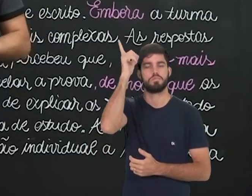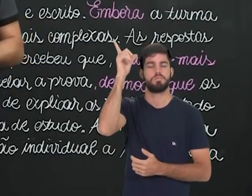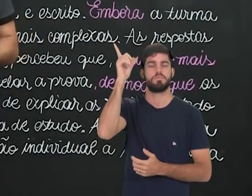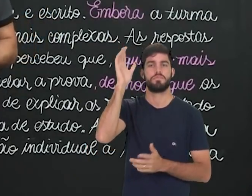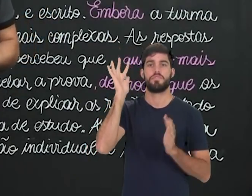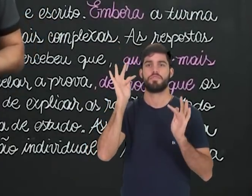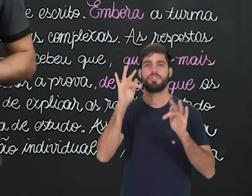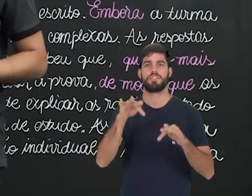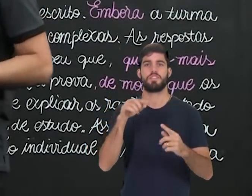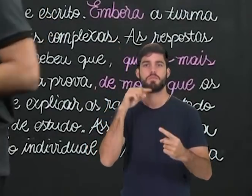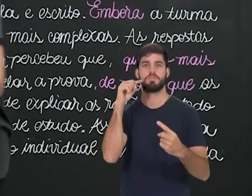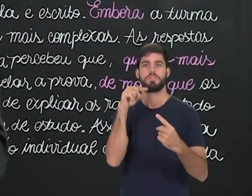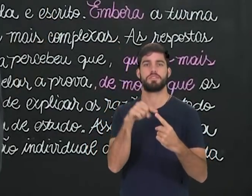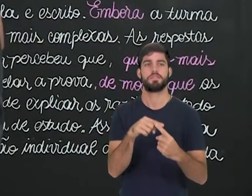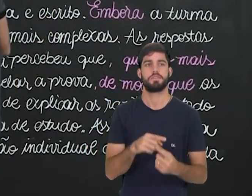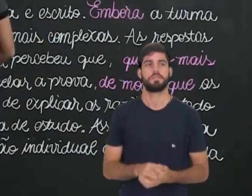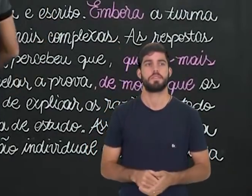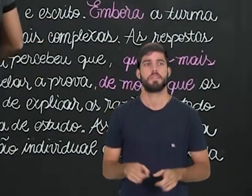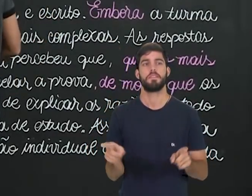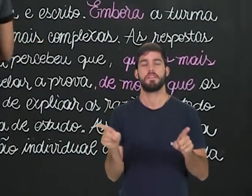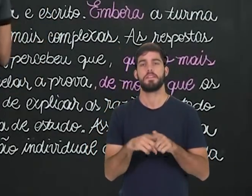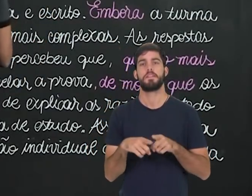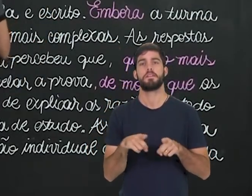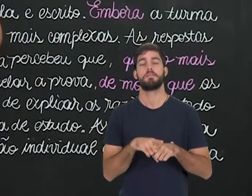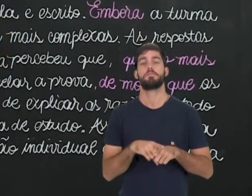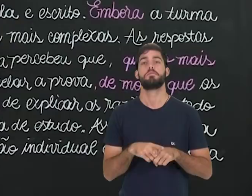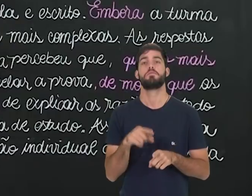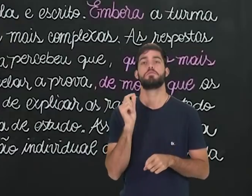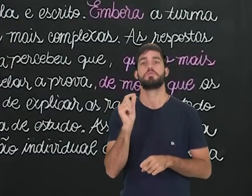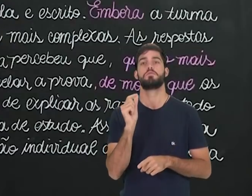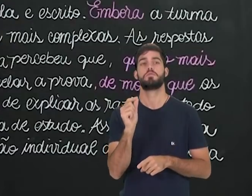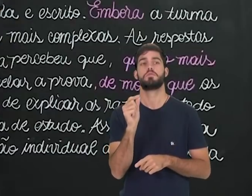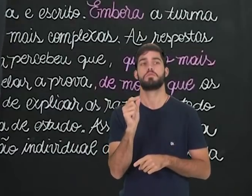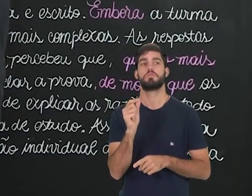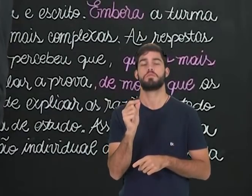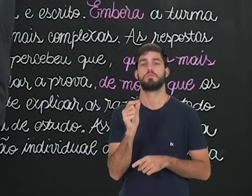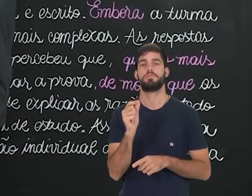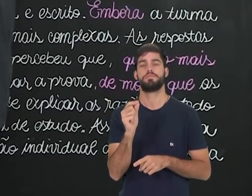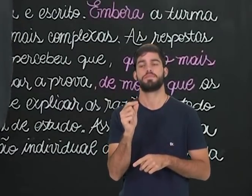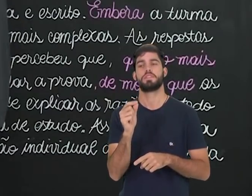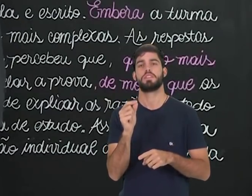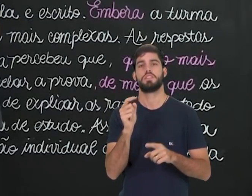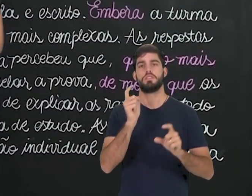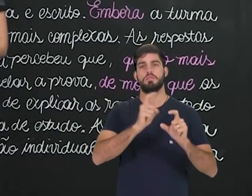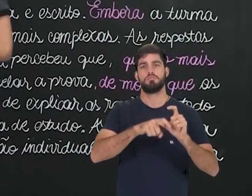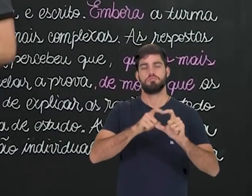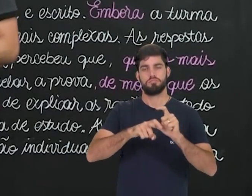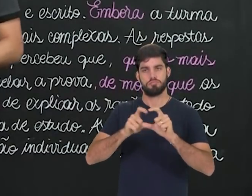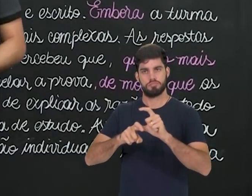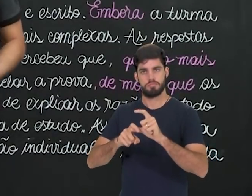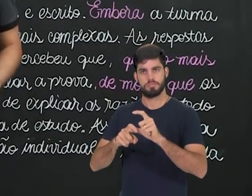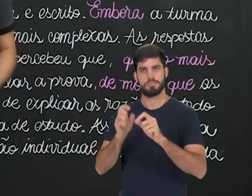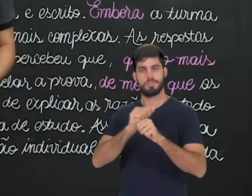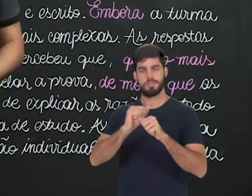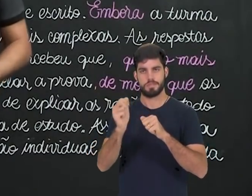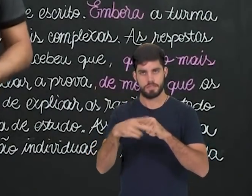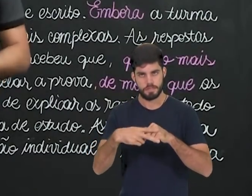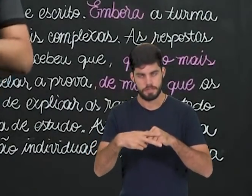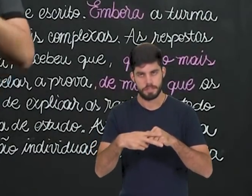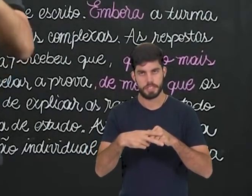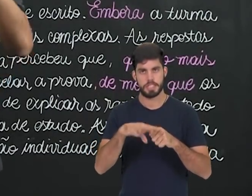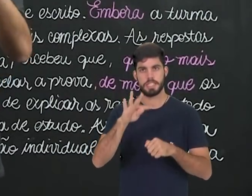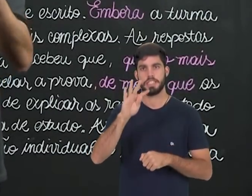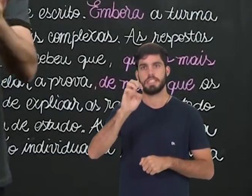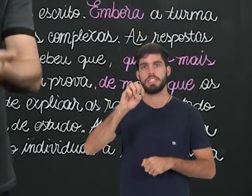ideia de finalidade. Nós temos também as orações adverbiais temporais, que dão essa ideia de